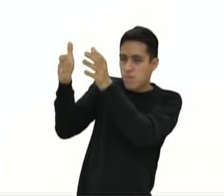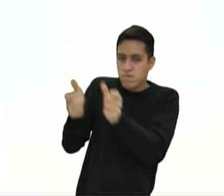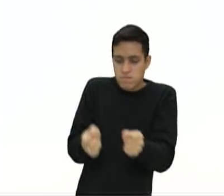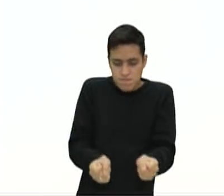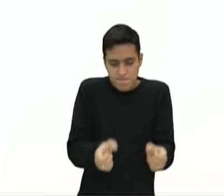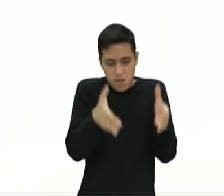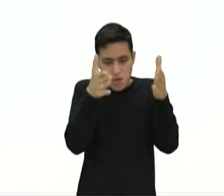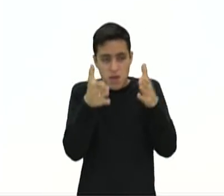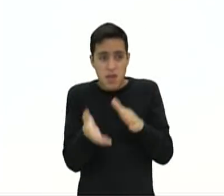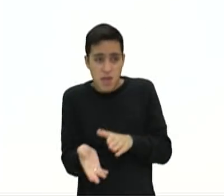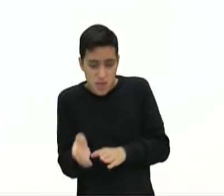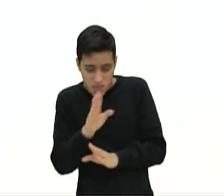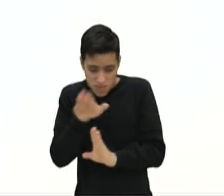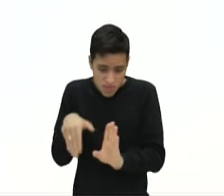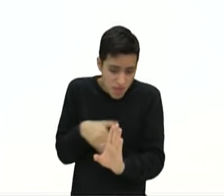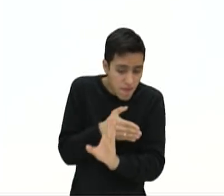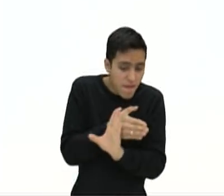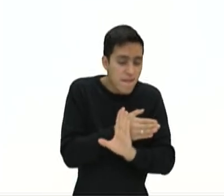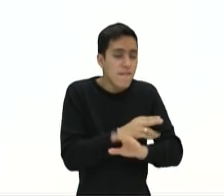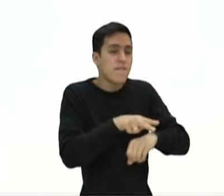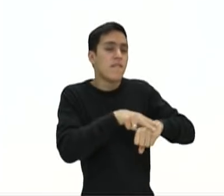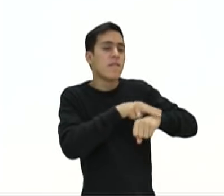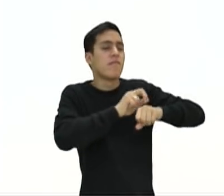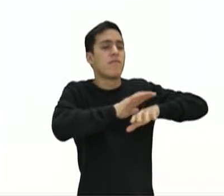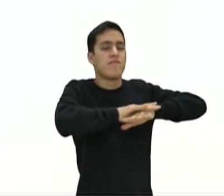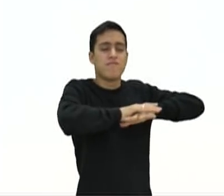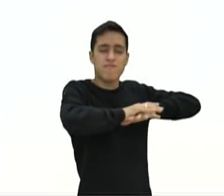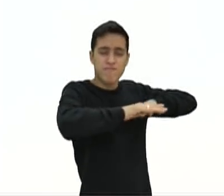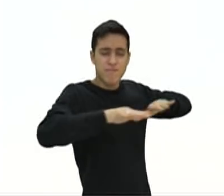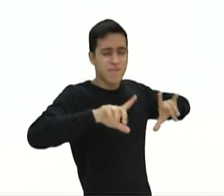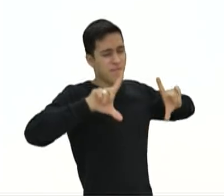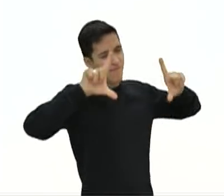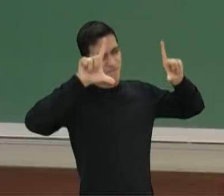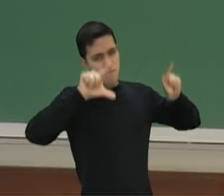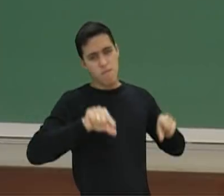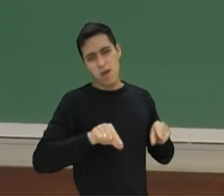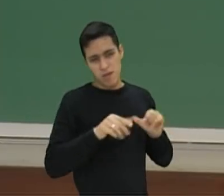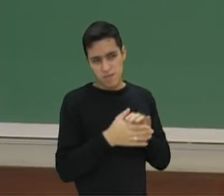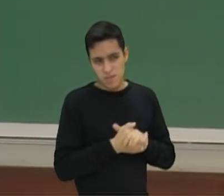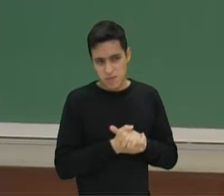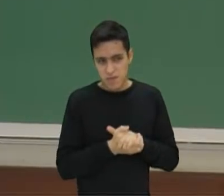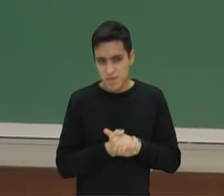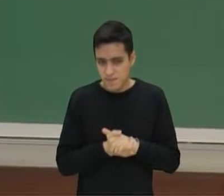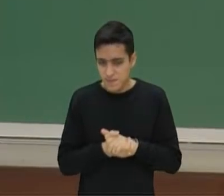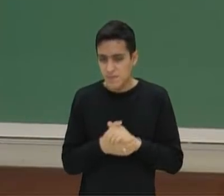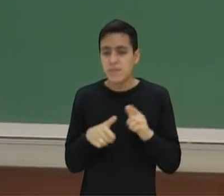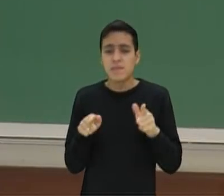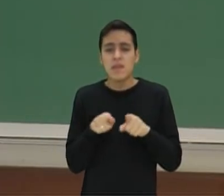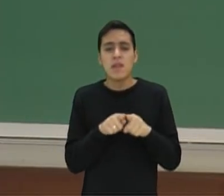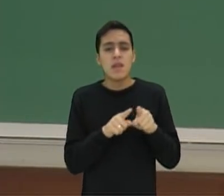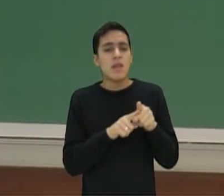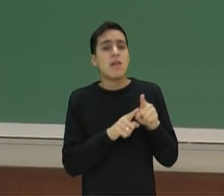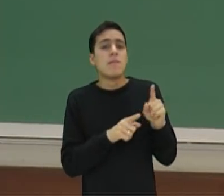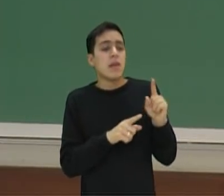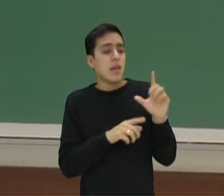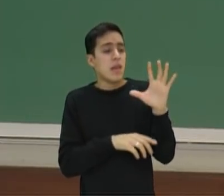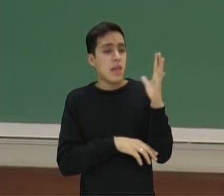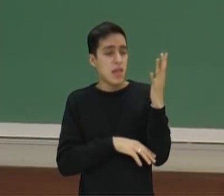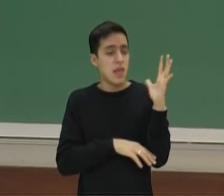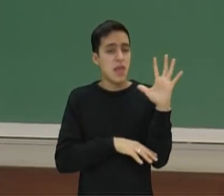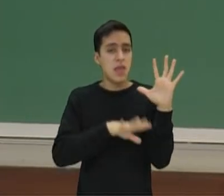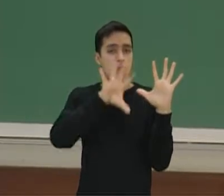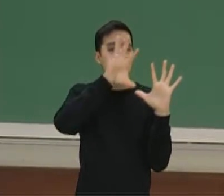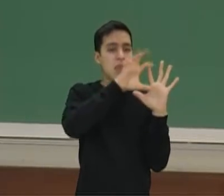Já aqui na área verde, isso acontece com menos frequência. Transpiração das plantas e evaporação da água